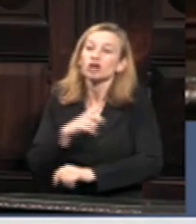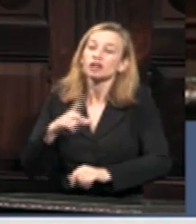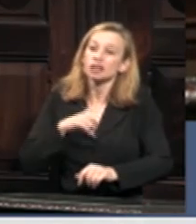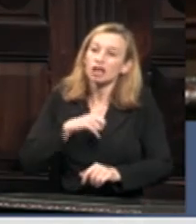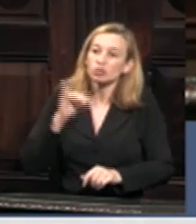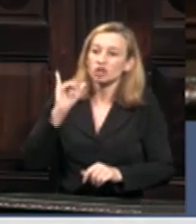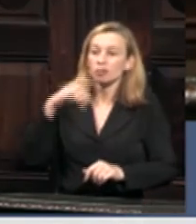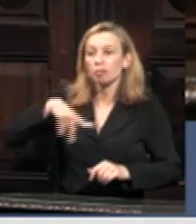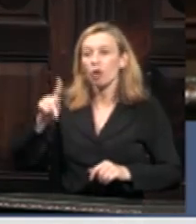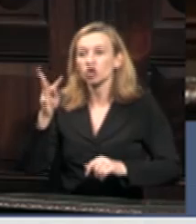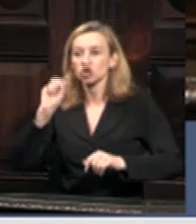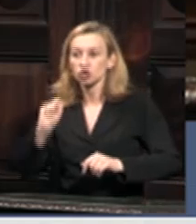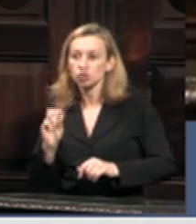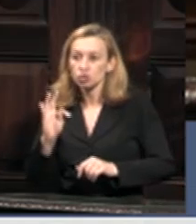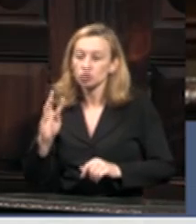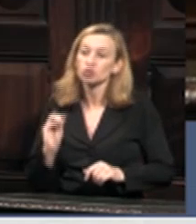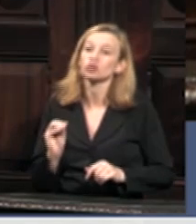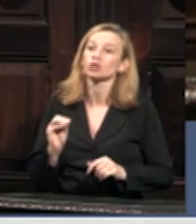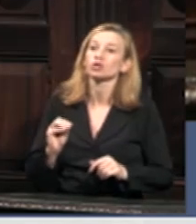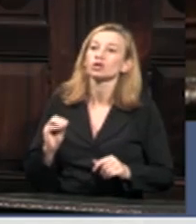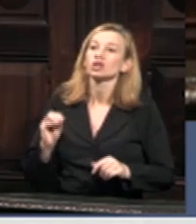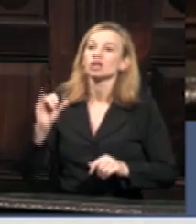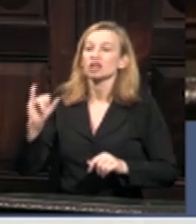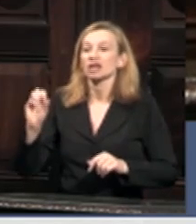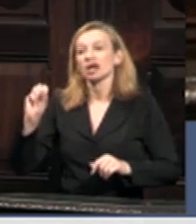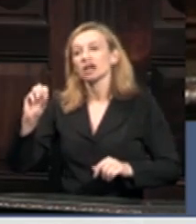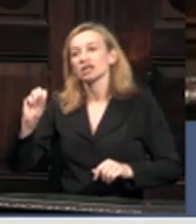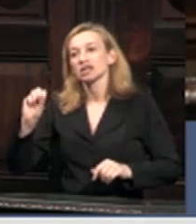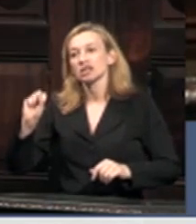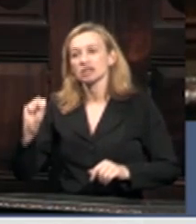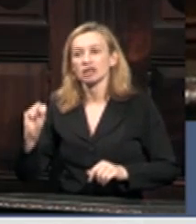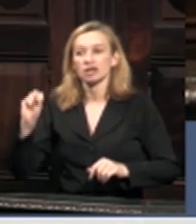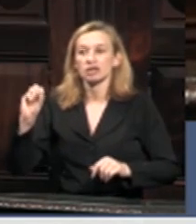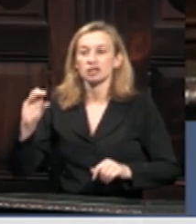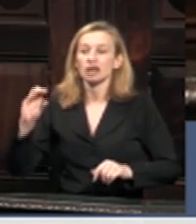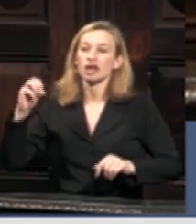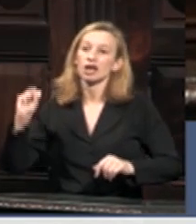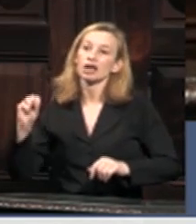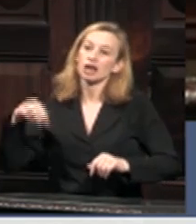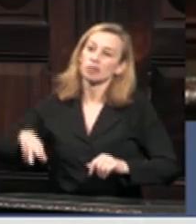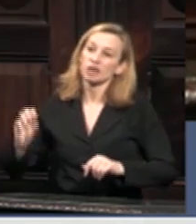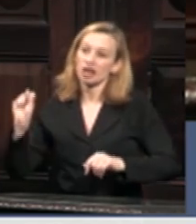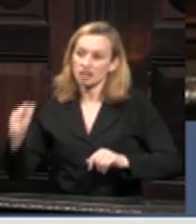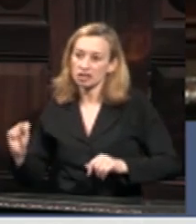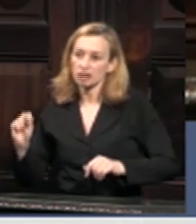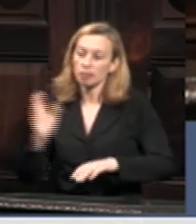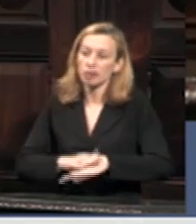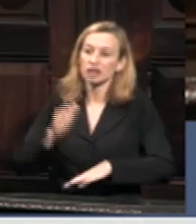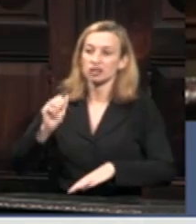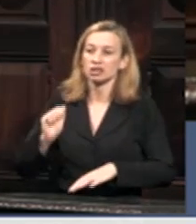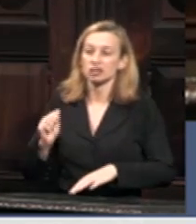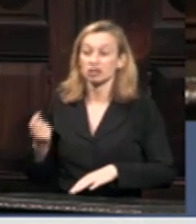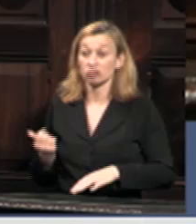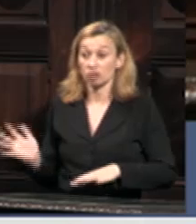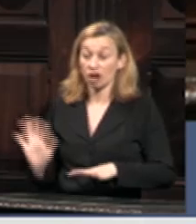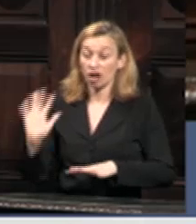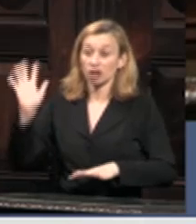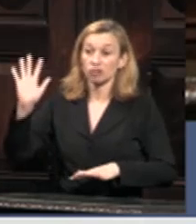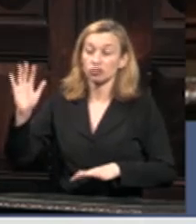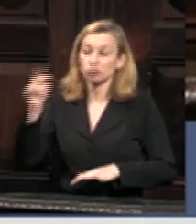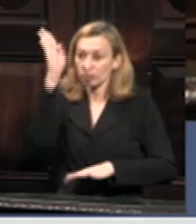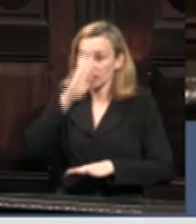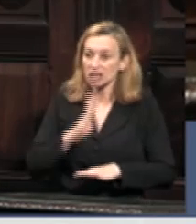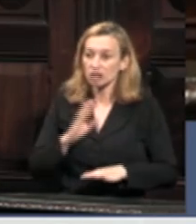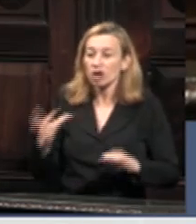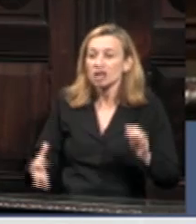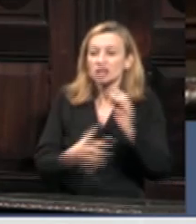impostos, o ICMS mais alto do Brasil. Nós não conseguimos dar segurança jurídica, institucional e